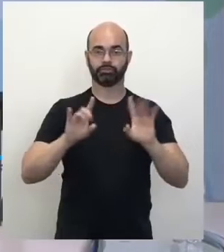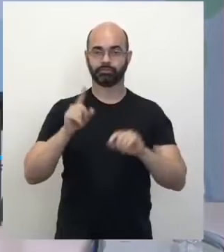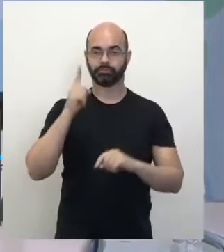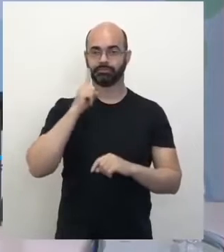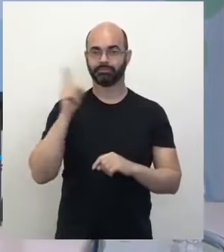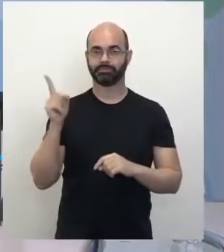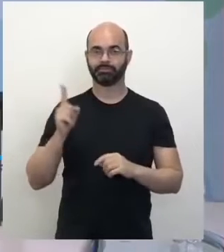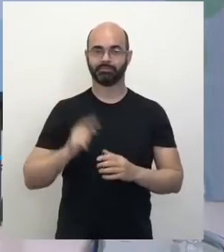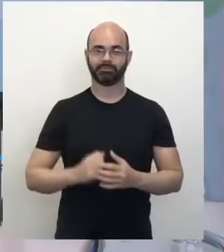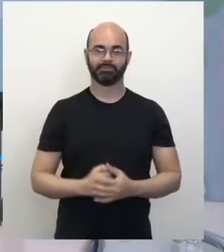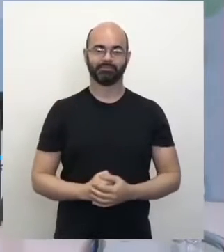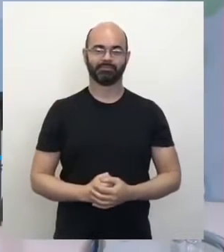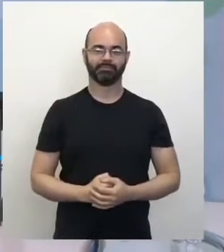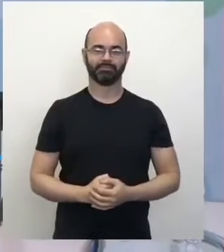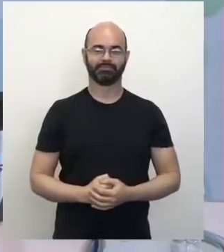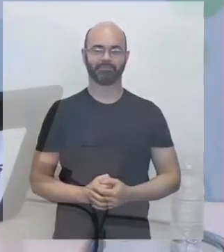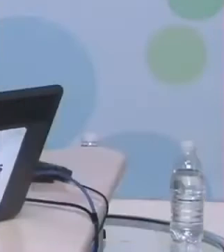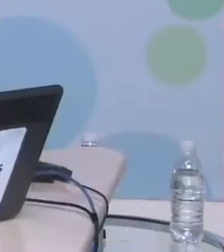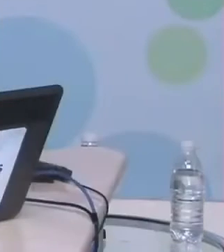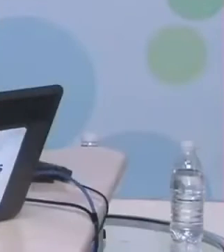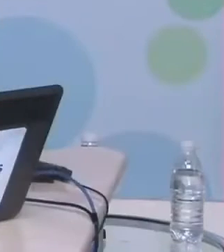tela para vocês.